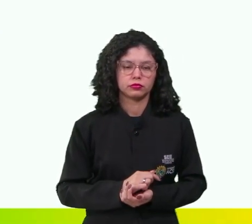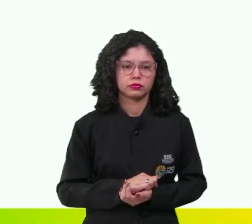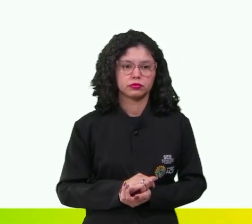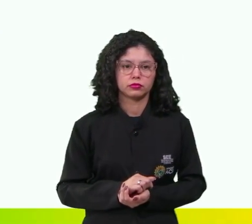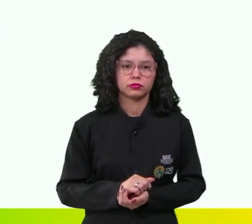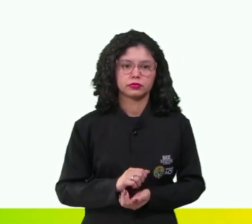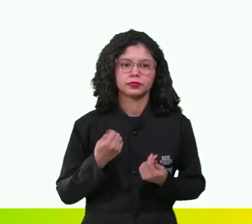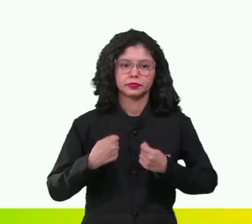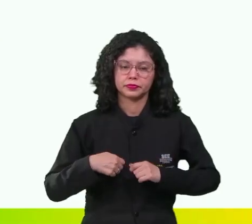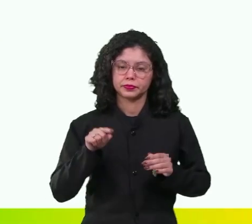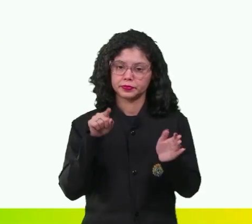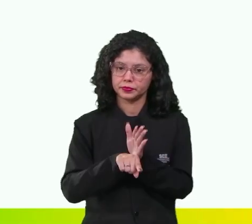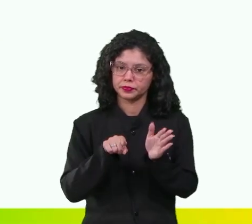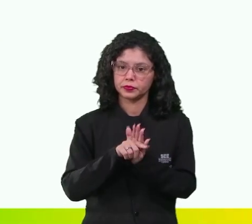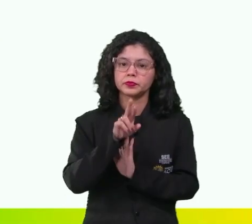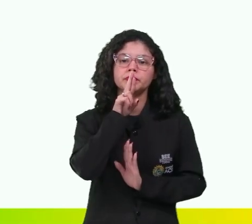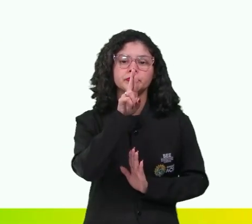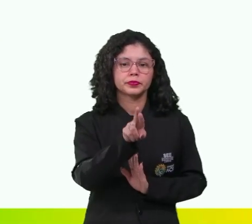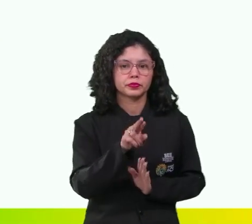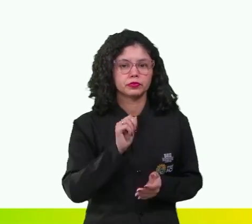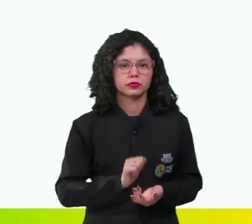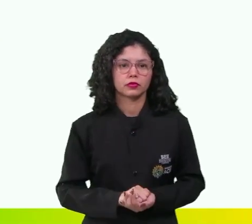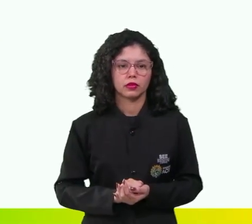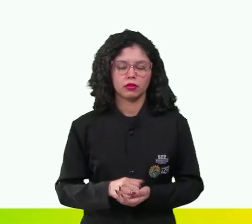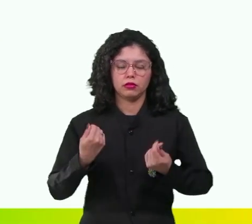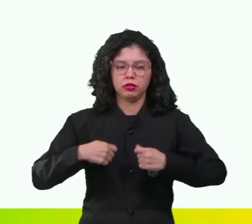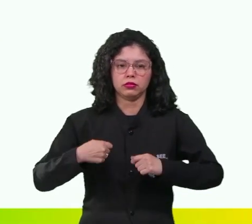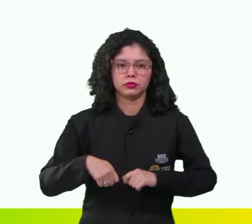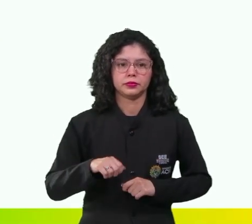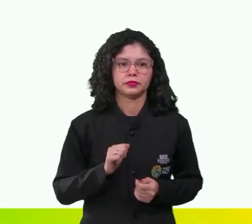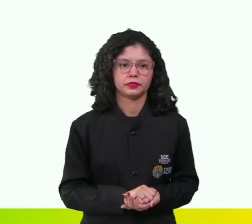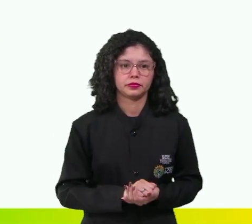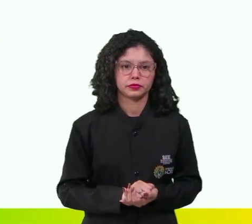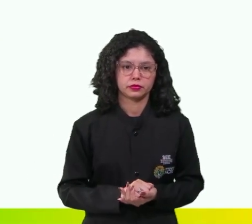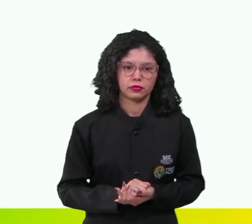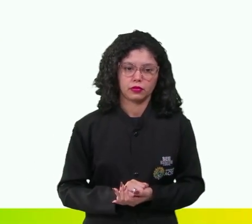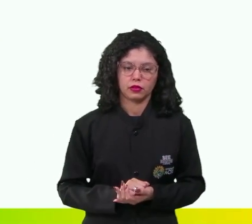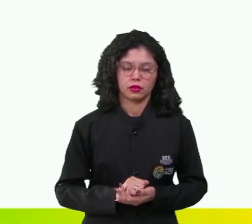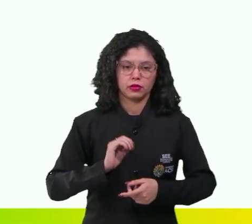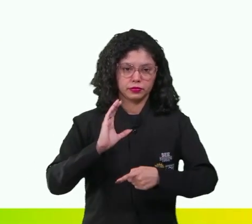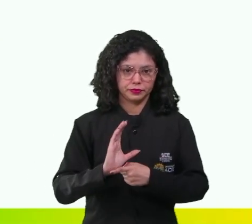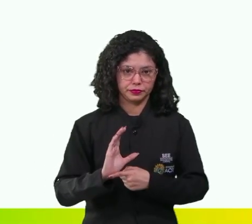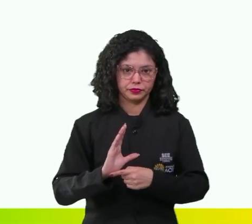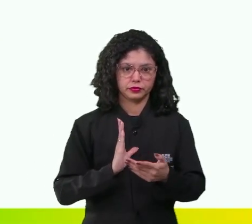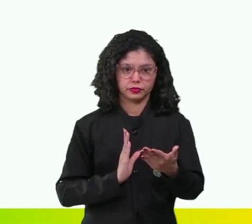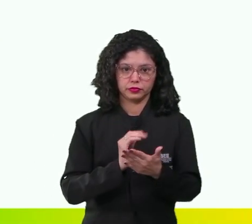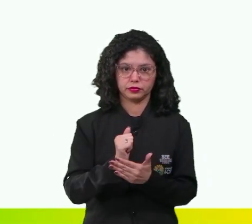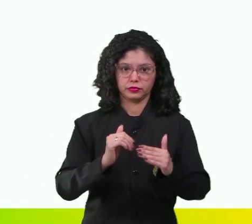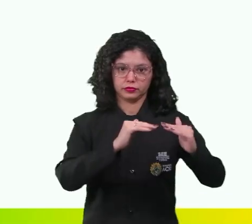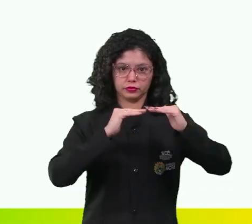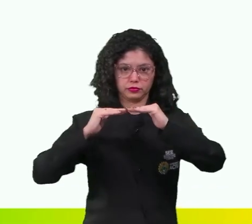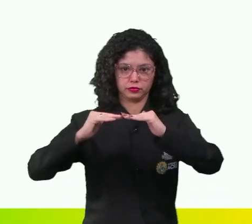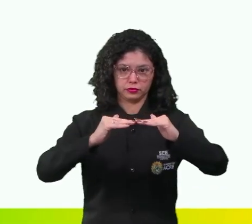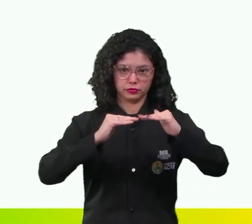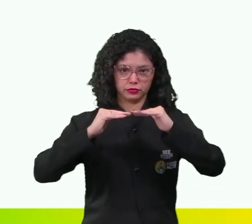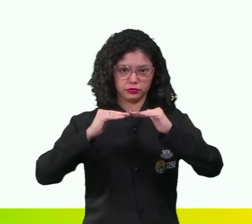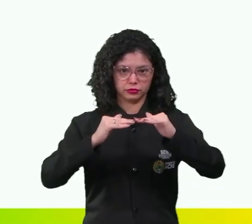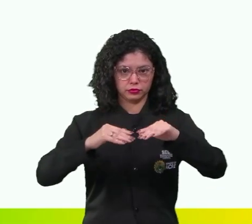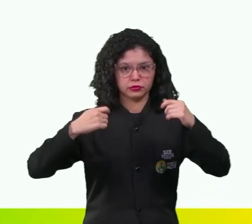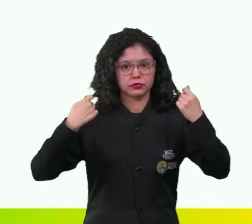que precisa ser feito e uma resposta que necessita ser dada. Letra C. A busca